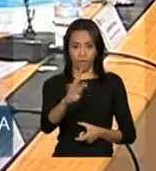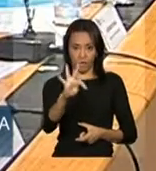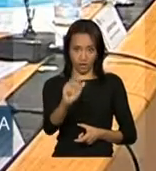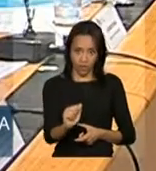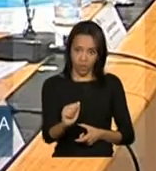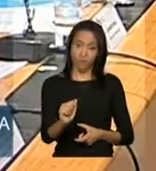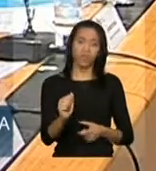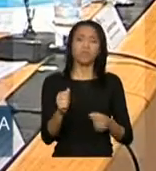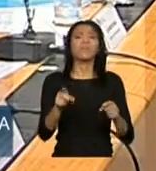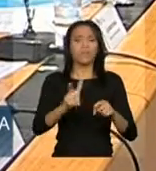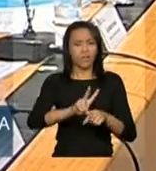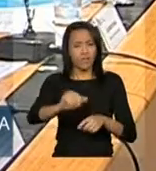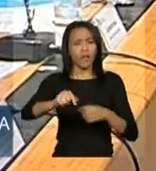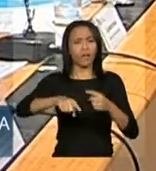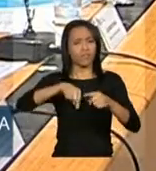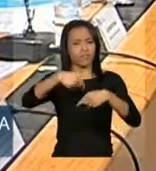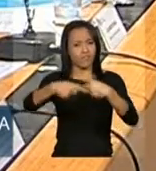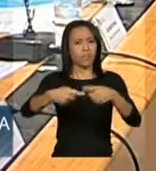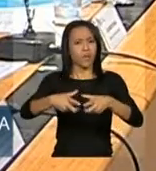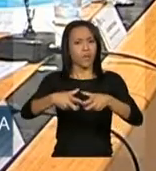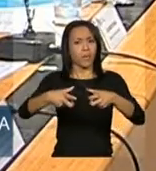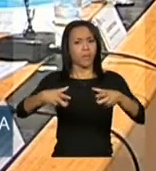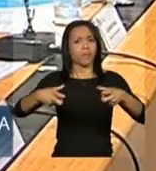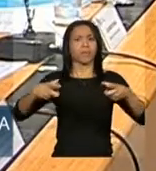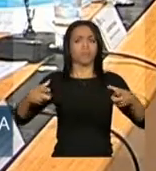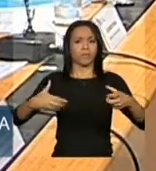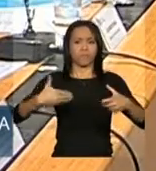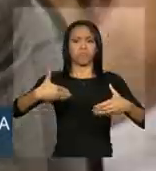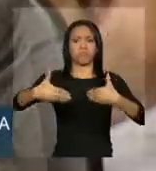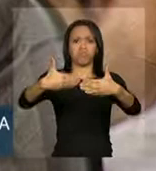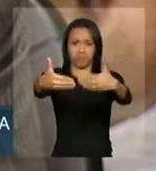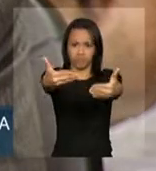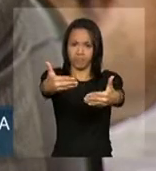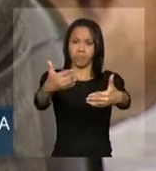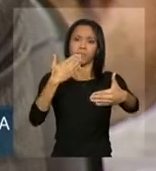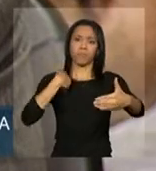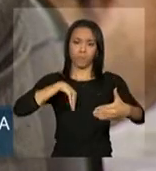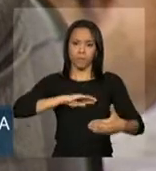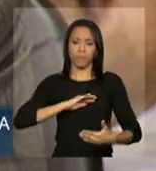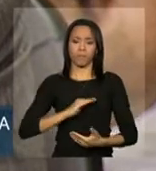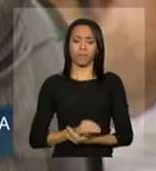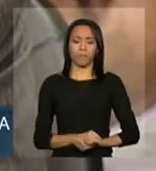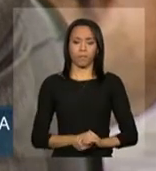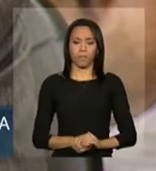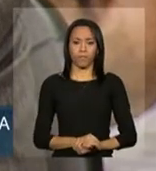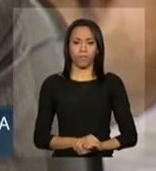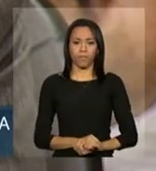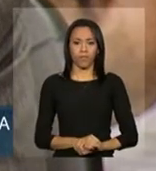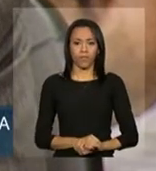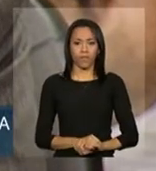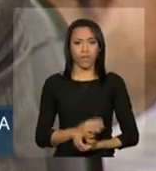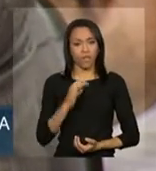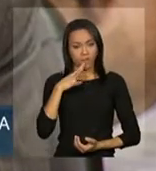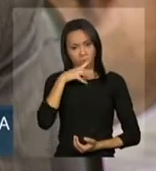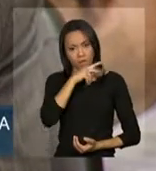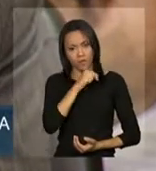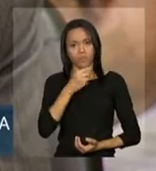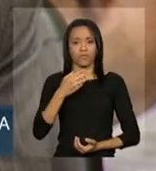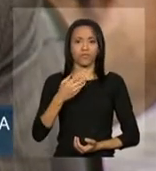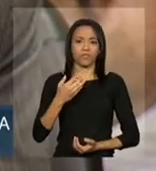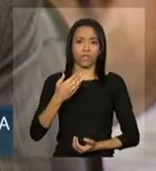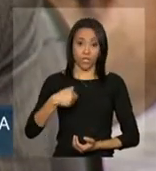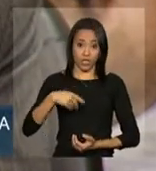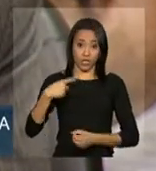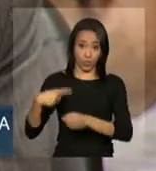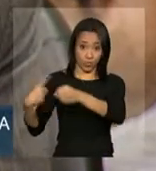anos Talvez Mas que vai ter um avanço muito grande nessa fase que nós estamos nos próximos meses Então eu acho que nós estamos felizes os